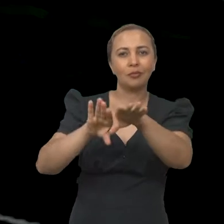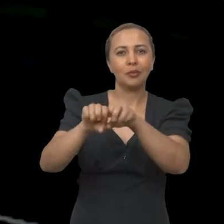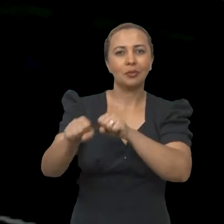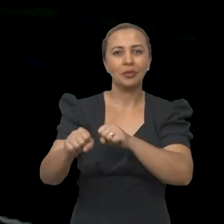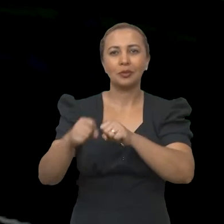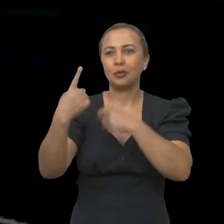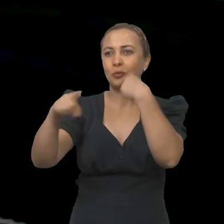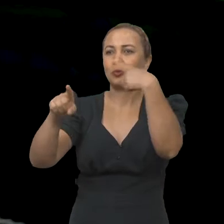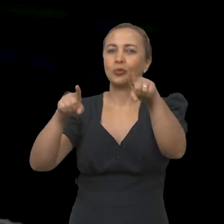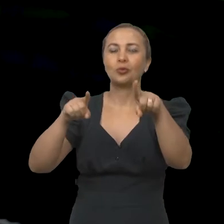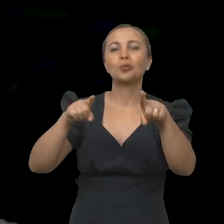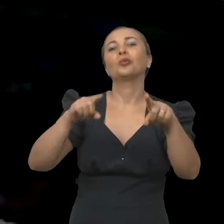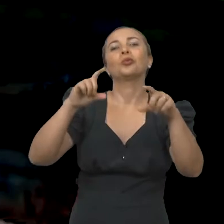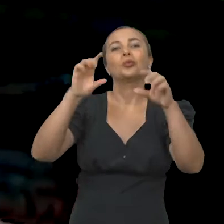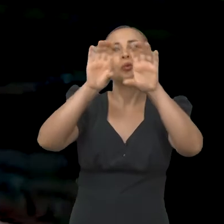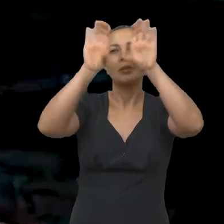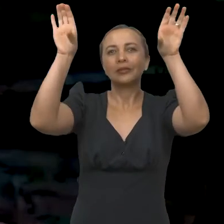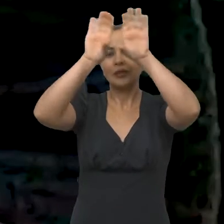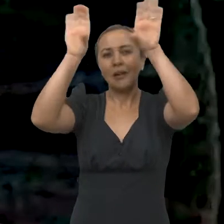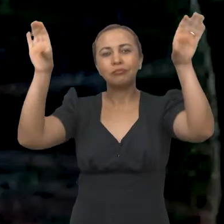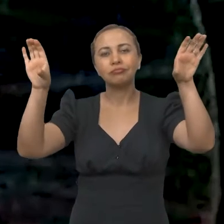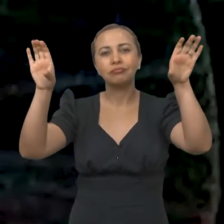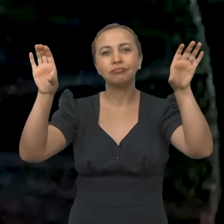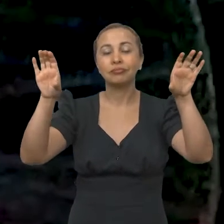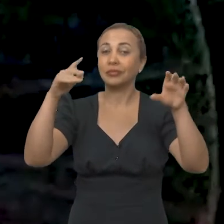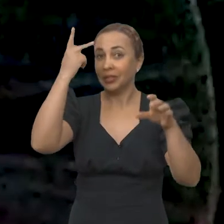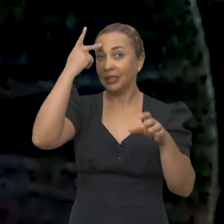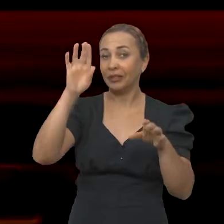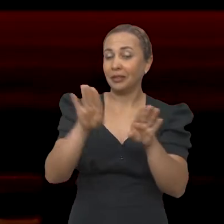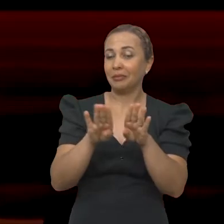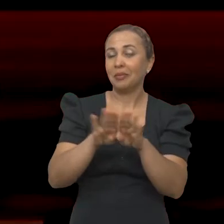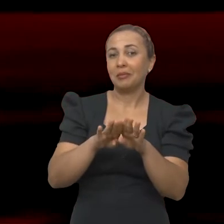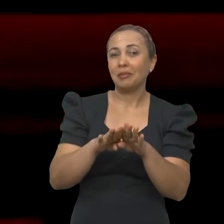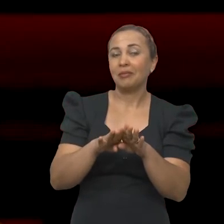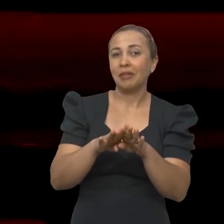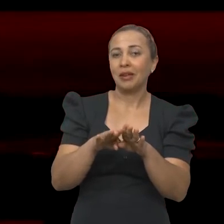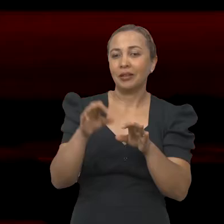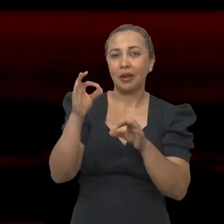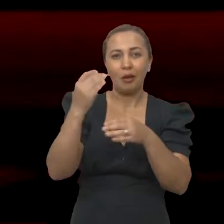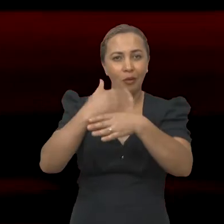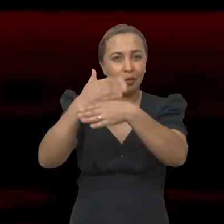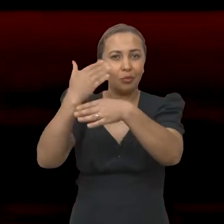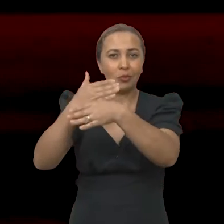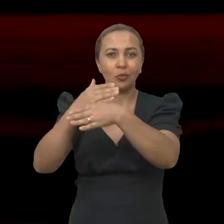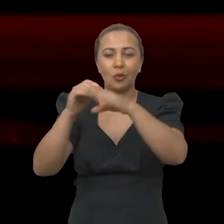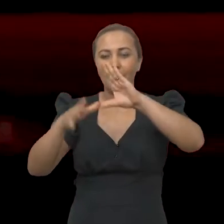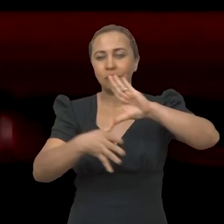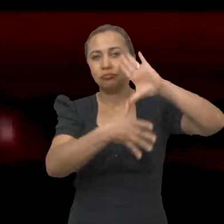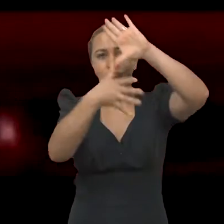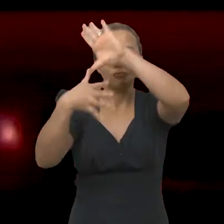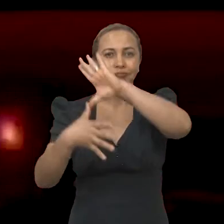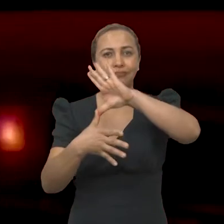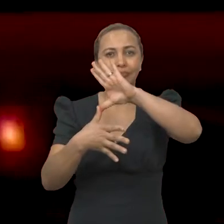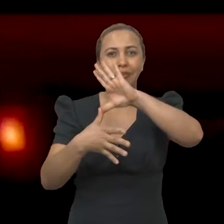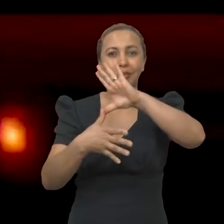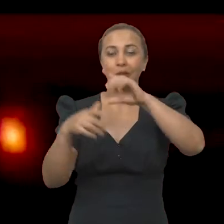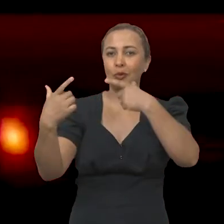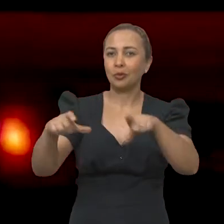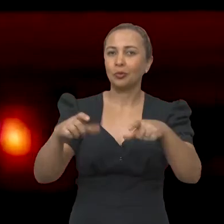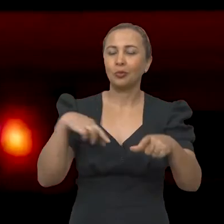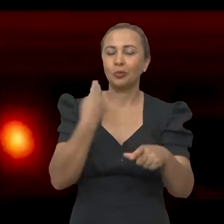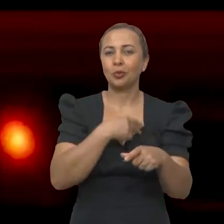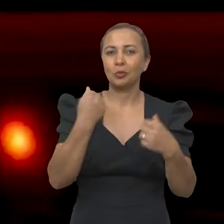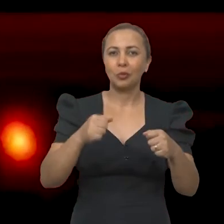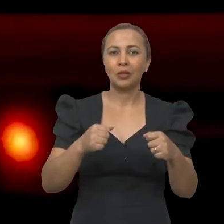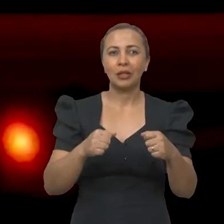evolução, formação e evolução de outras galáxias, além de poder construir um mapa da distribuição dessas galáxias, com